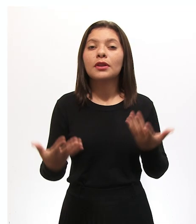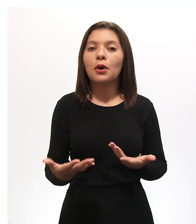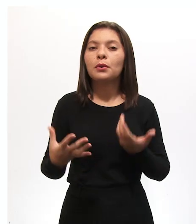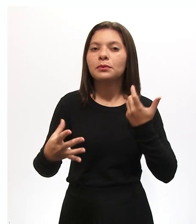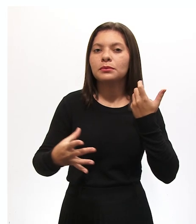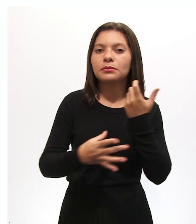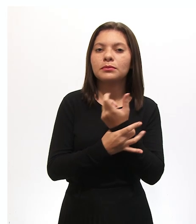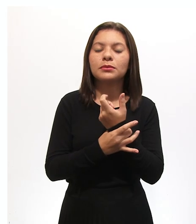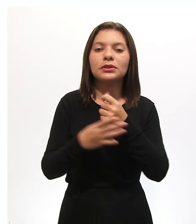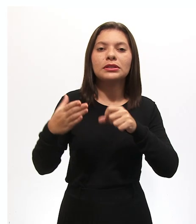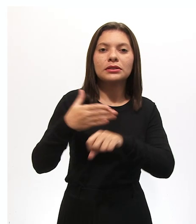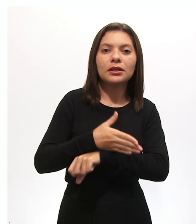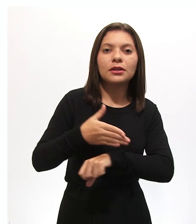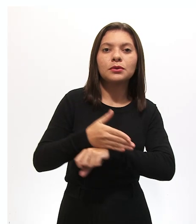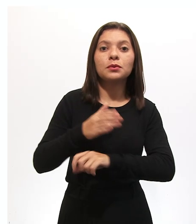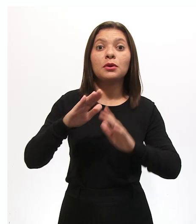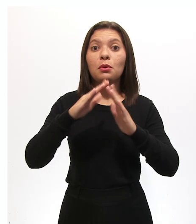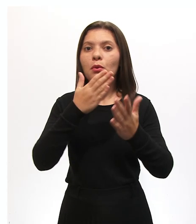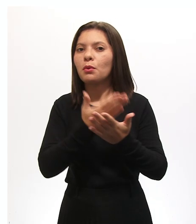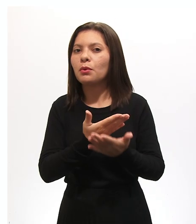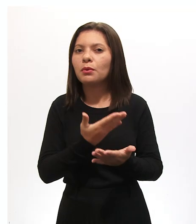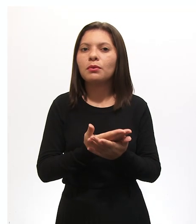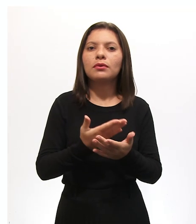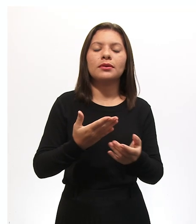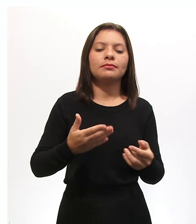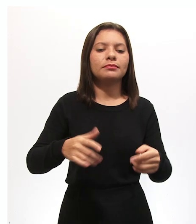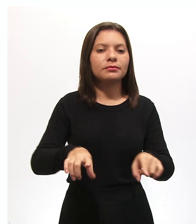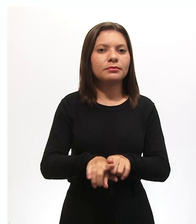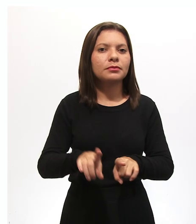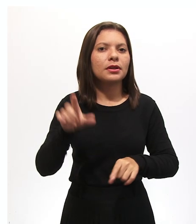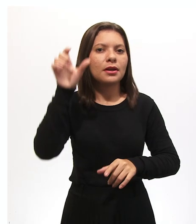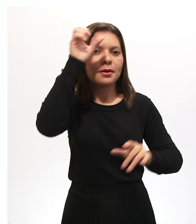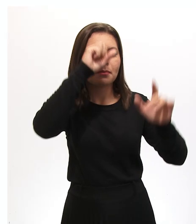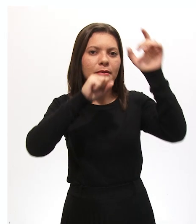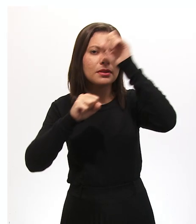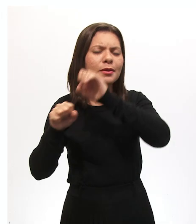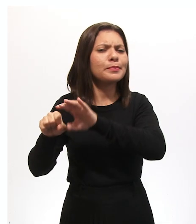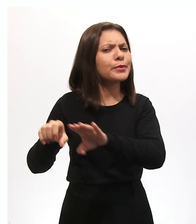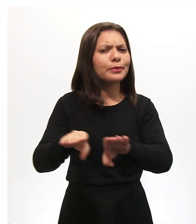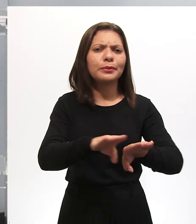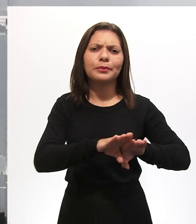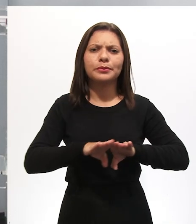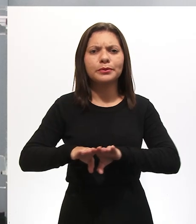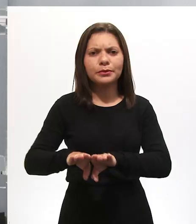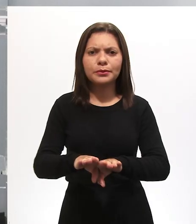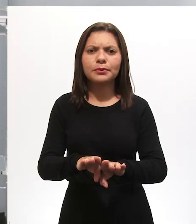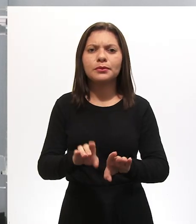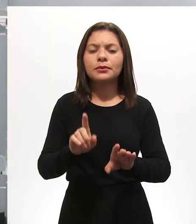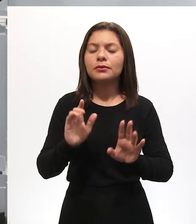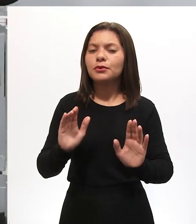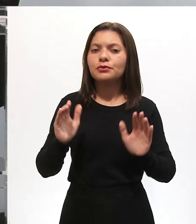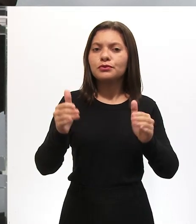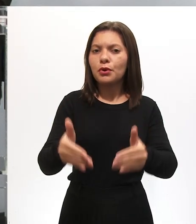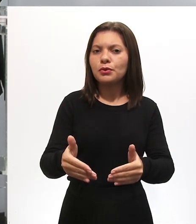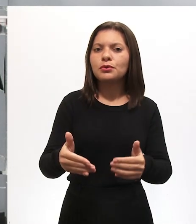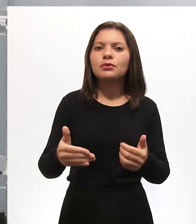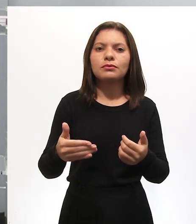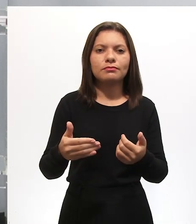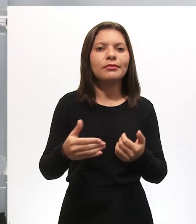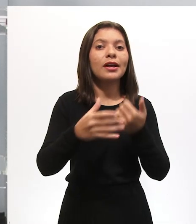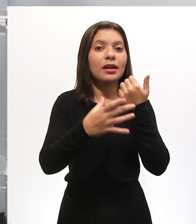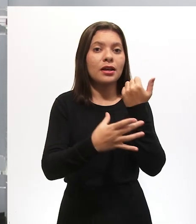acesso à escola e condições adequadas de aprendizagem para todos os estudantes. Esse que é o foco. esse que é o grande foco, é